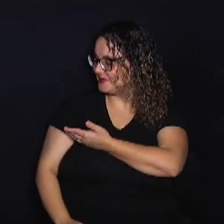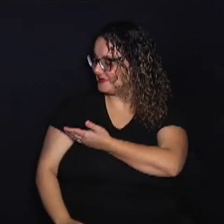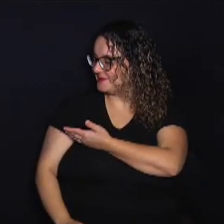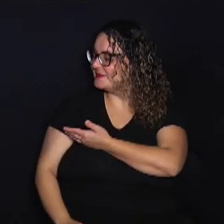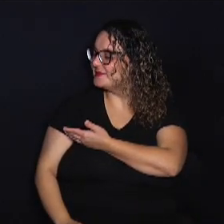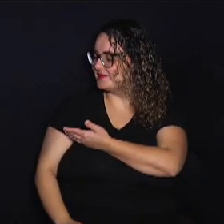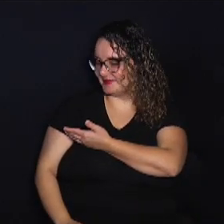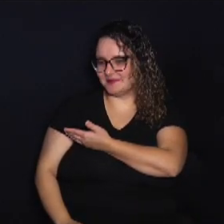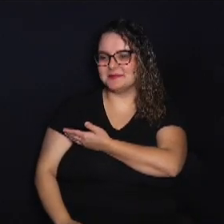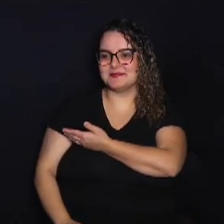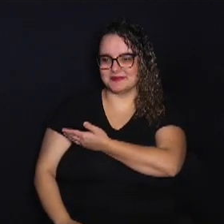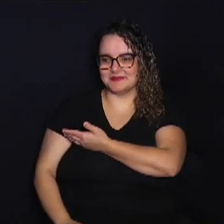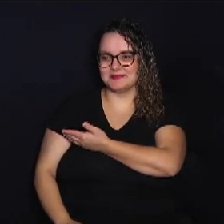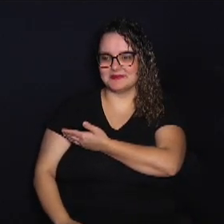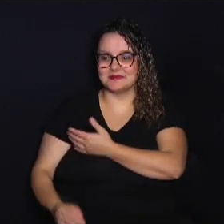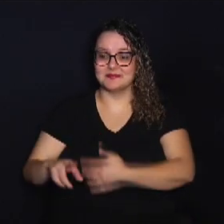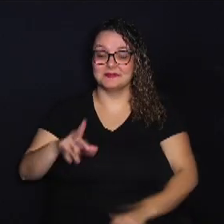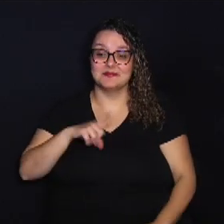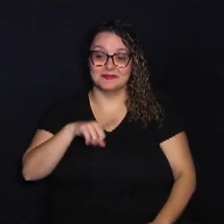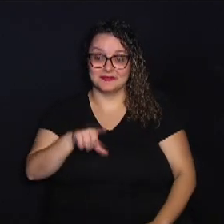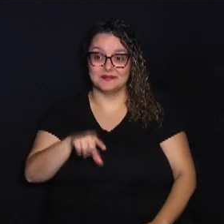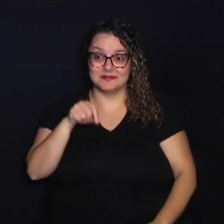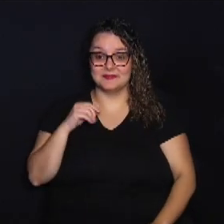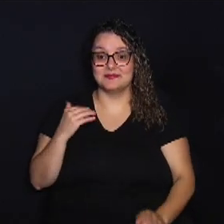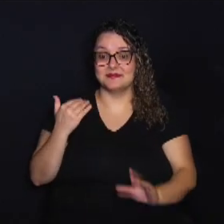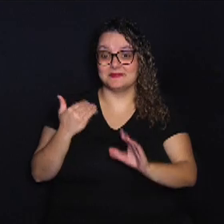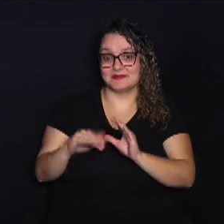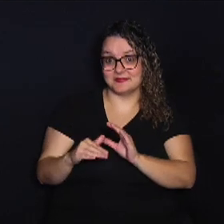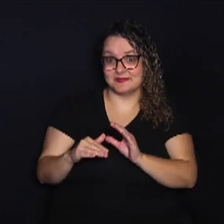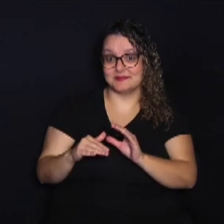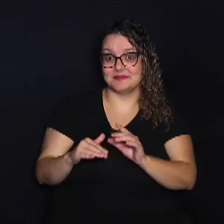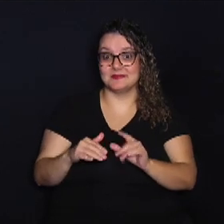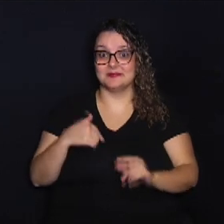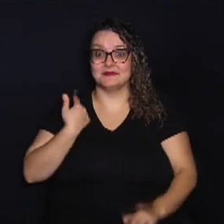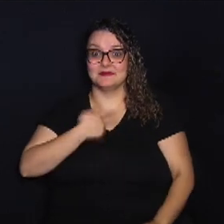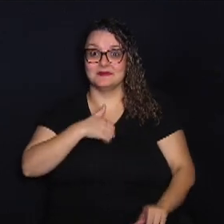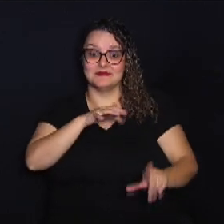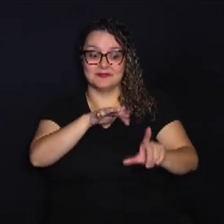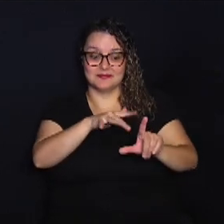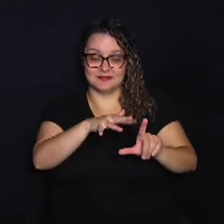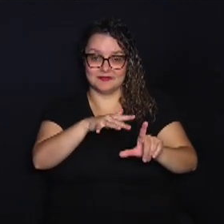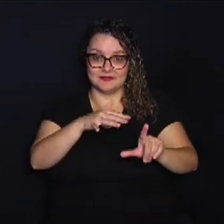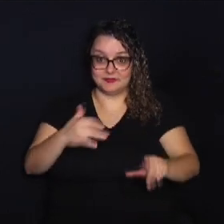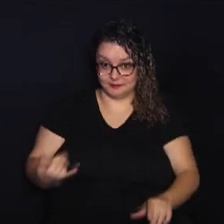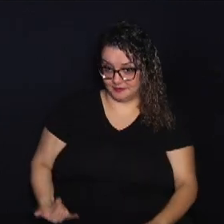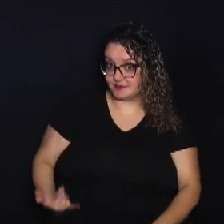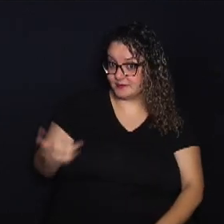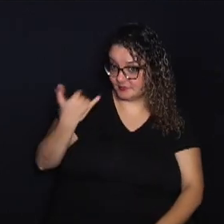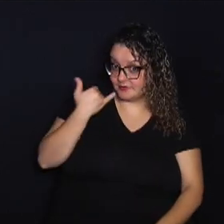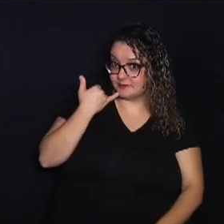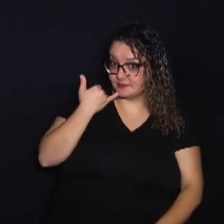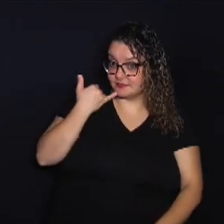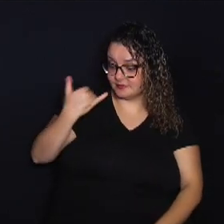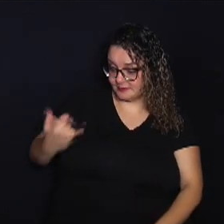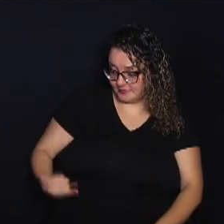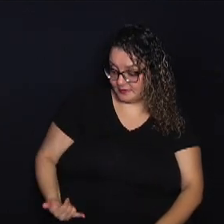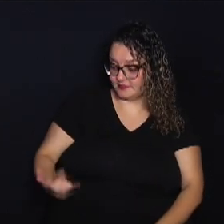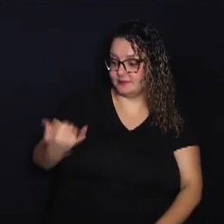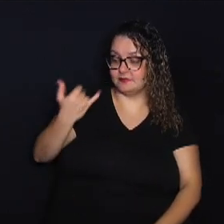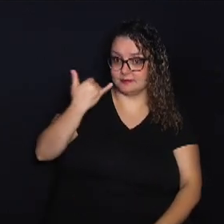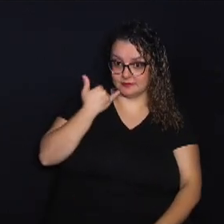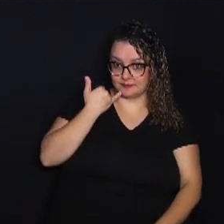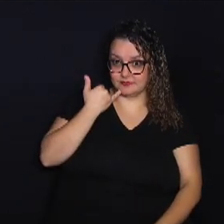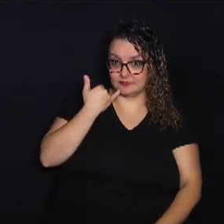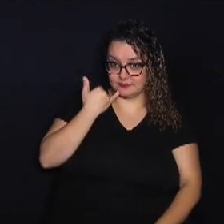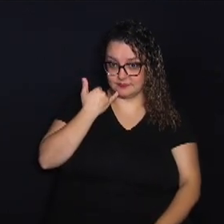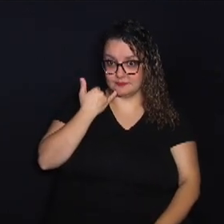978293776. Ou você tem a opção de enviar esta mensagem pelo nosso QR Code. Está com o seu celular aí perto? Pegue o celular agora